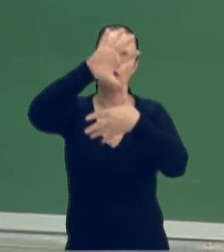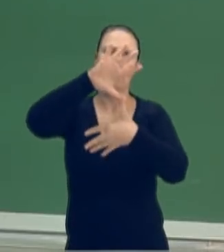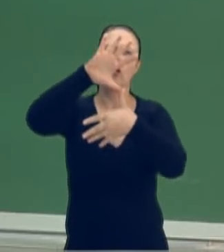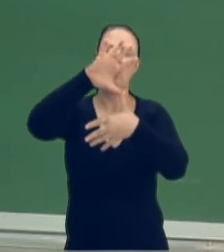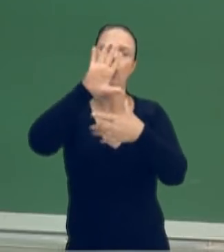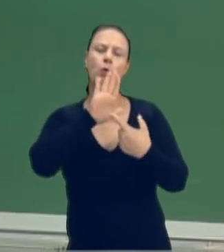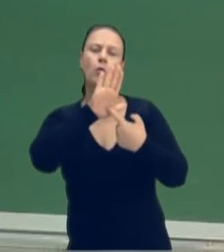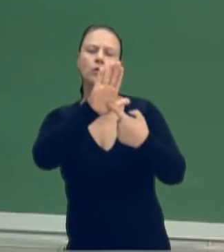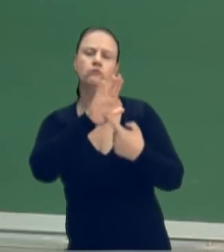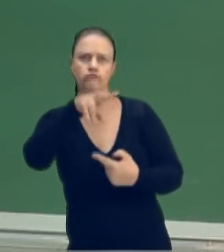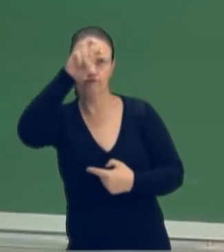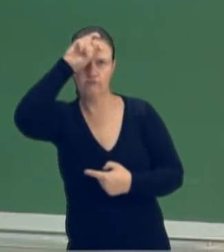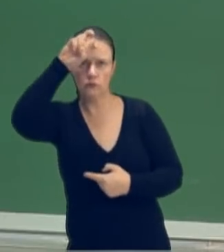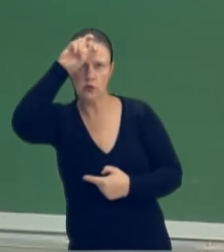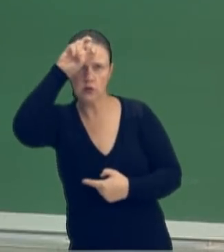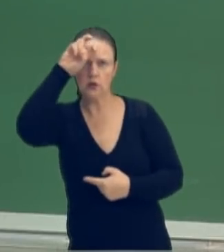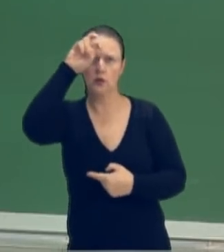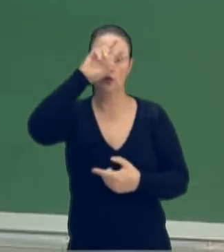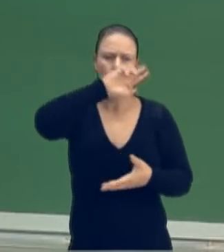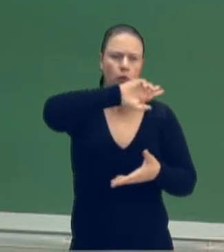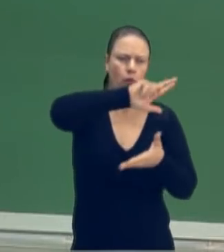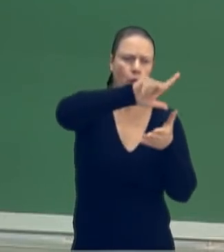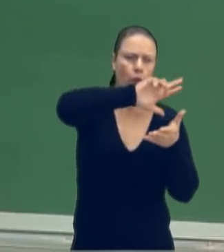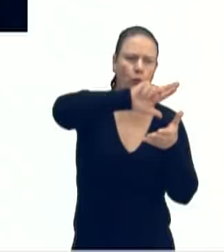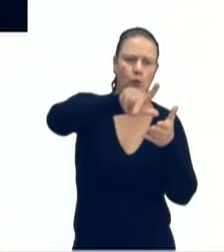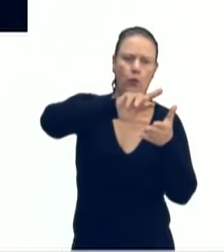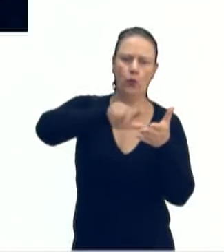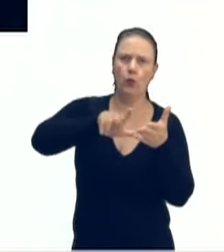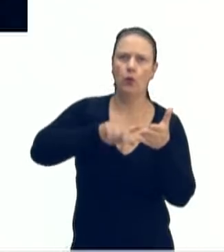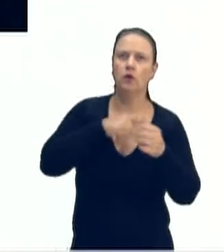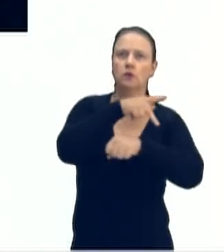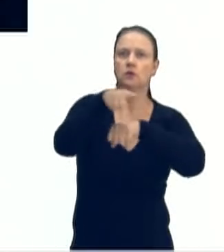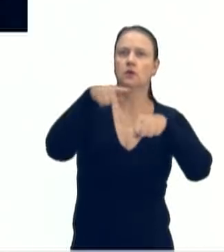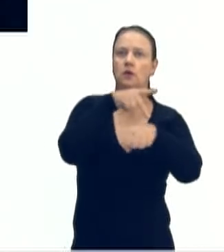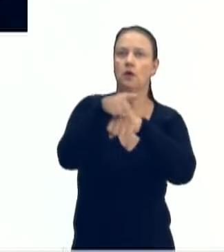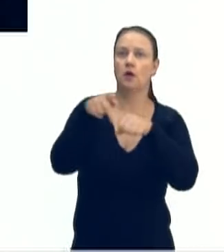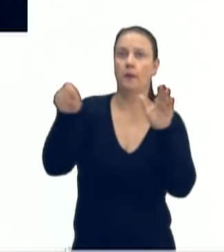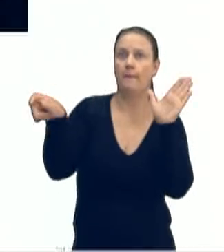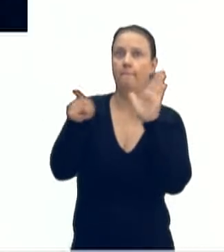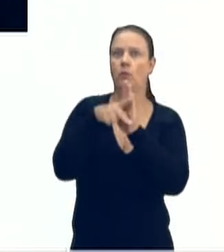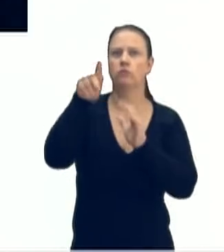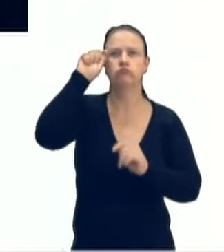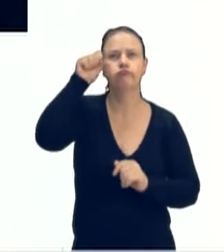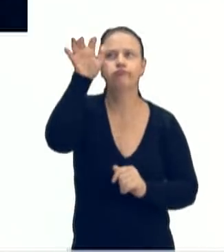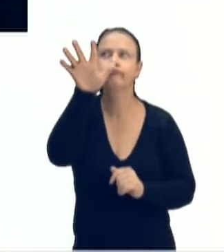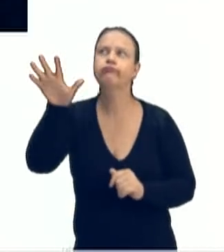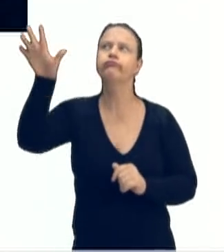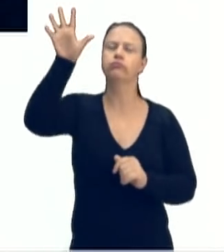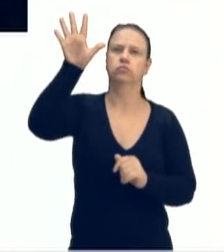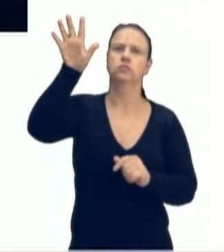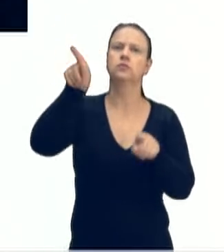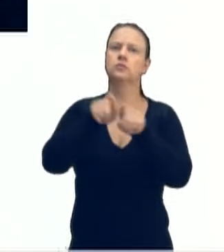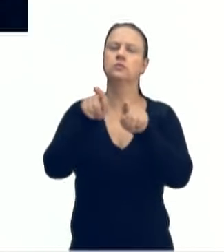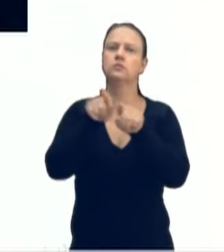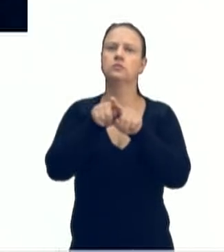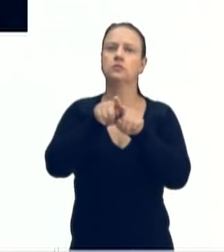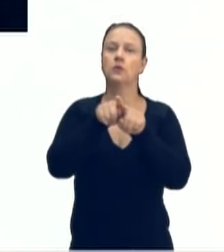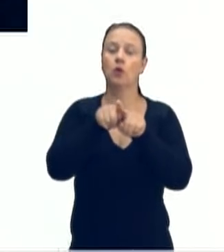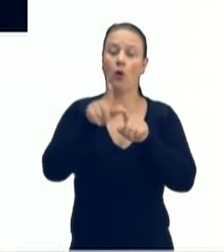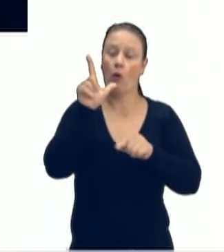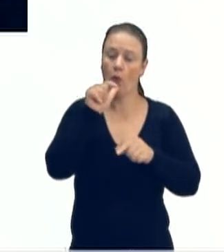o Egito, Sudão, Etiópia, os países da África e o Rio Nilo em destaque